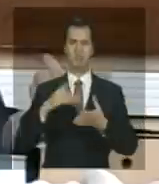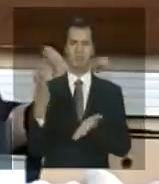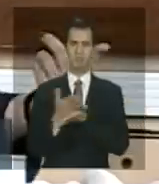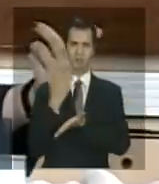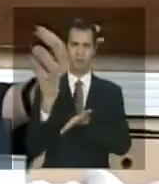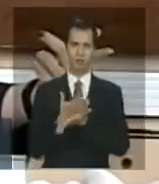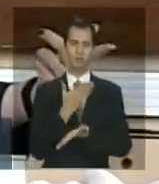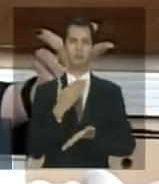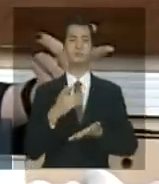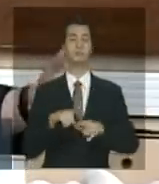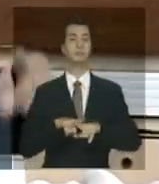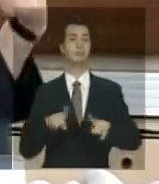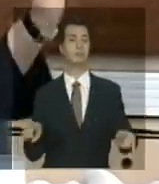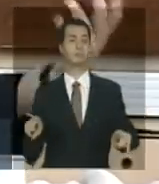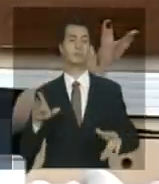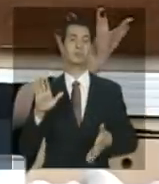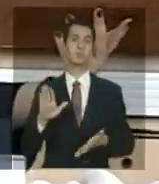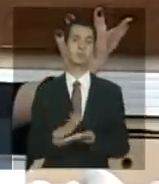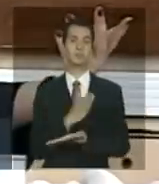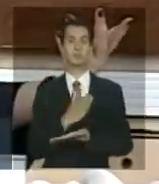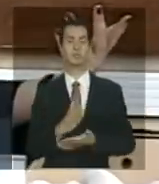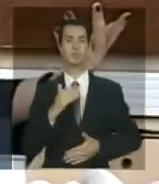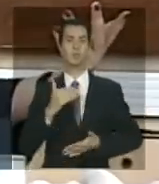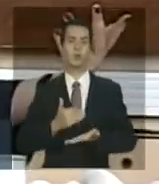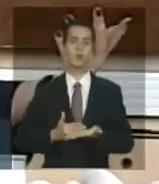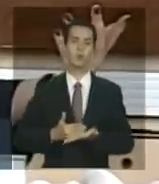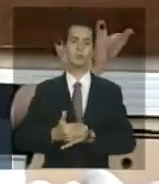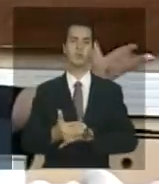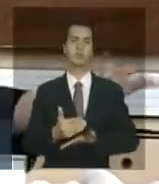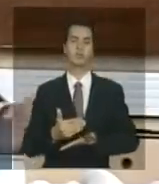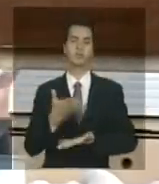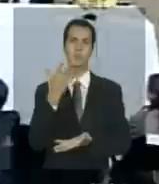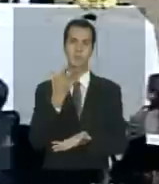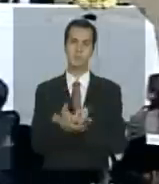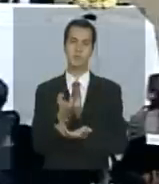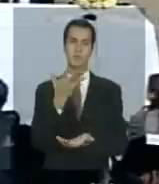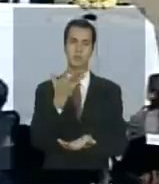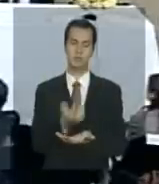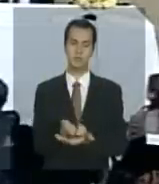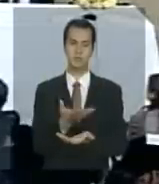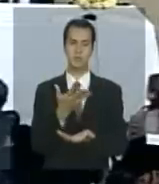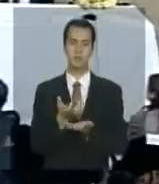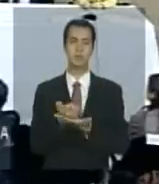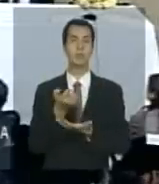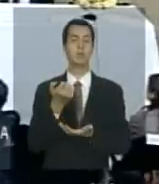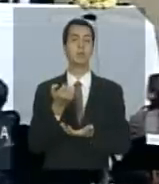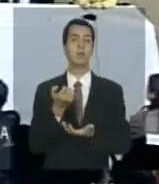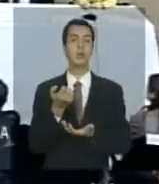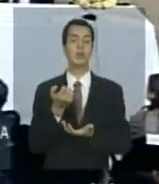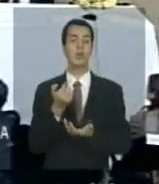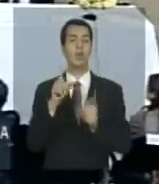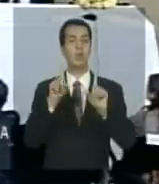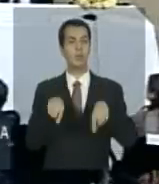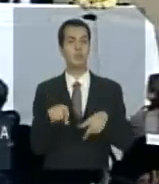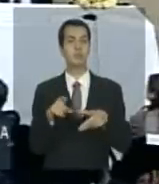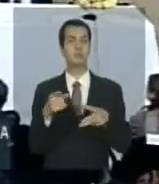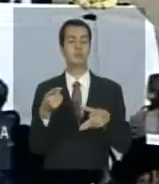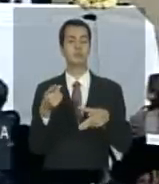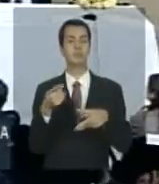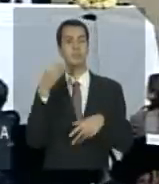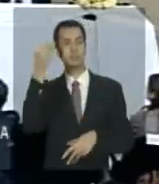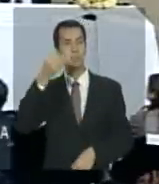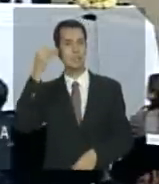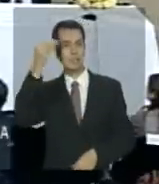foi aos poucos que a gente foi montando o banco de dados. Banco, né? É o banco de experiências, que tem um